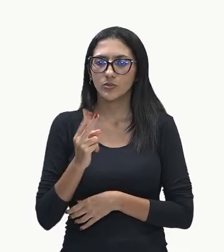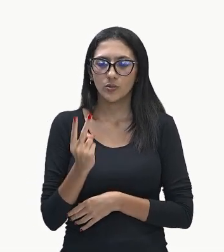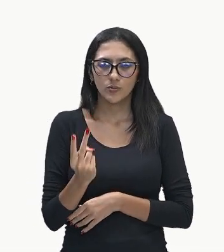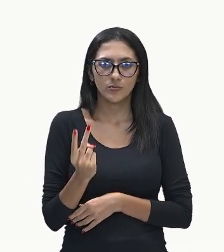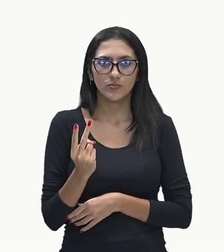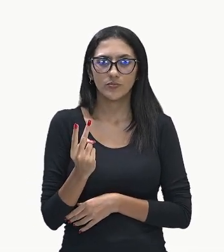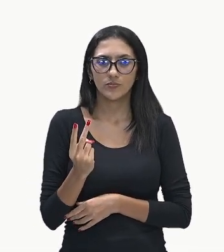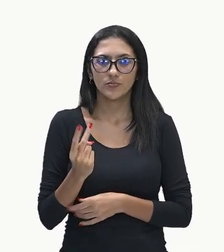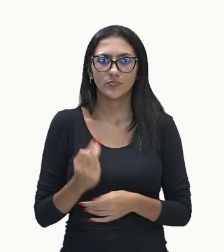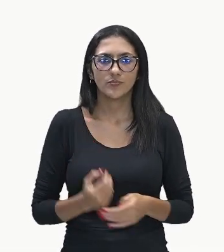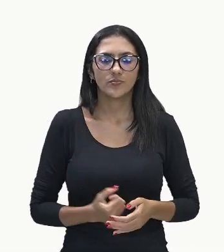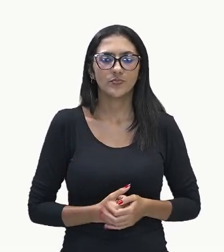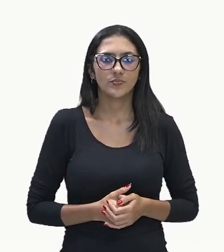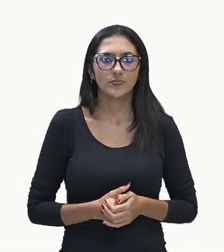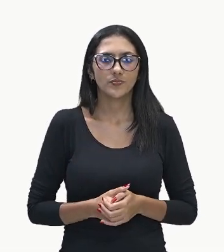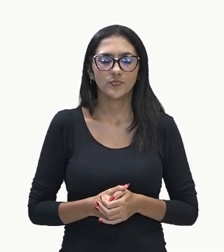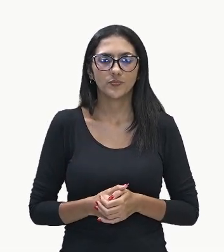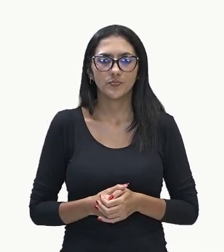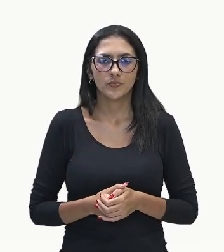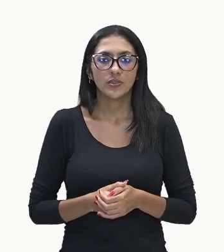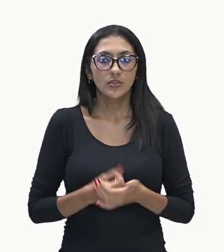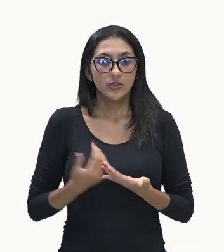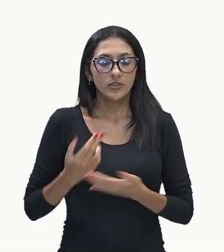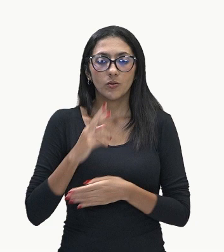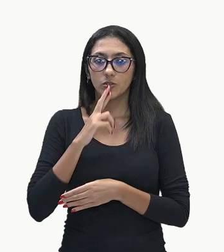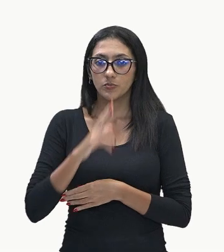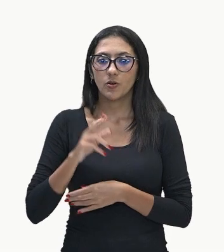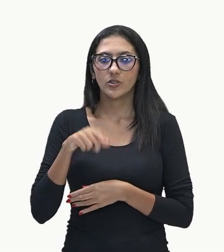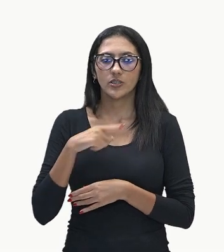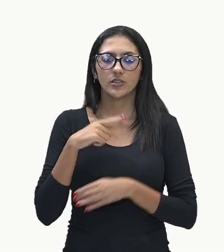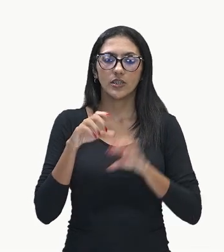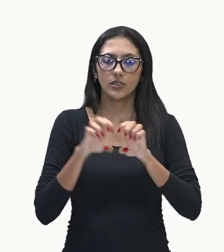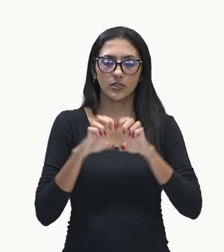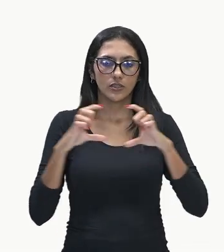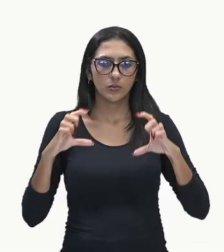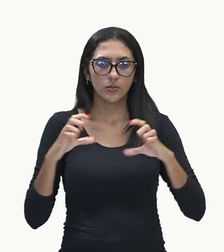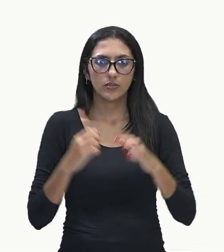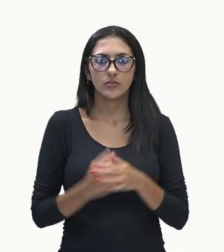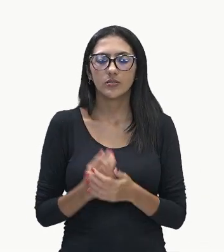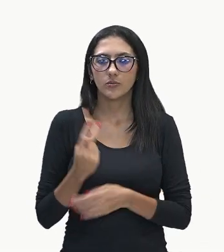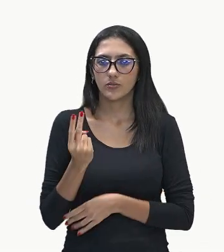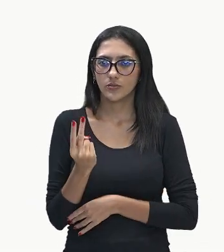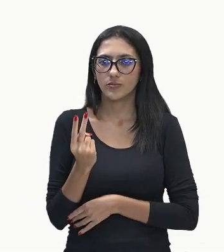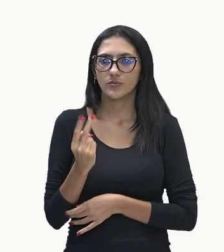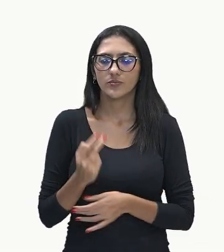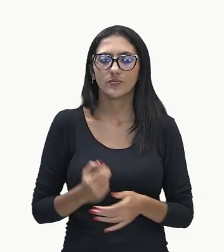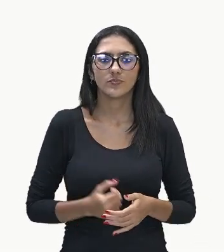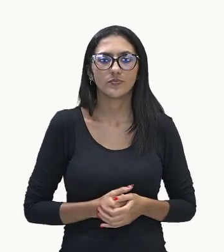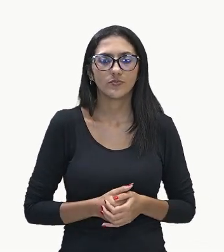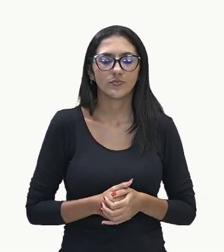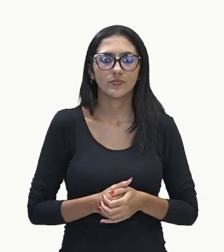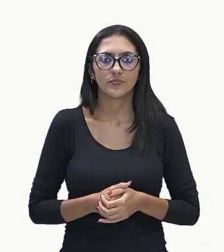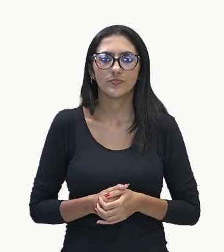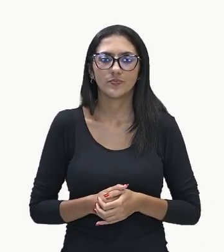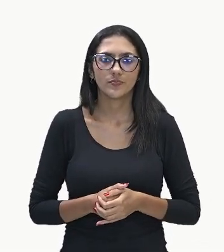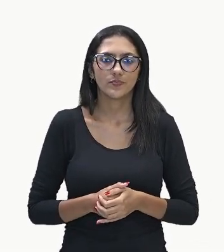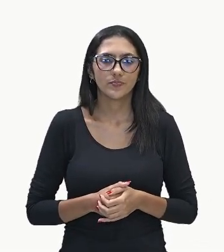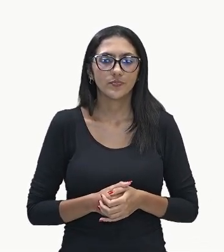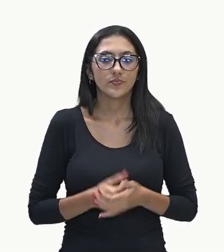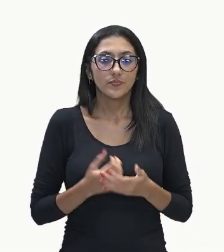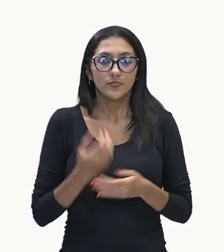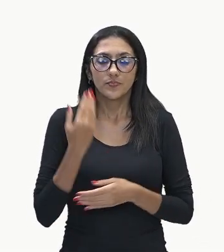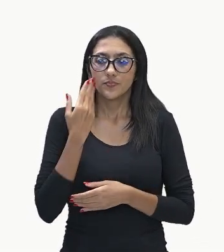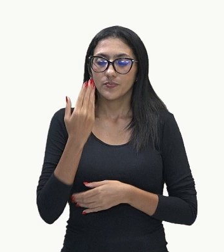2. Então, aqui, a solução da nossa equação é 2. Então, como você pode ver,